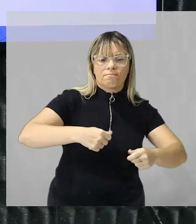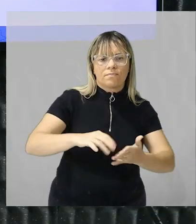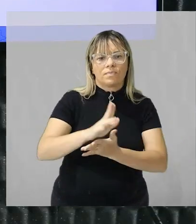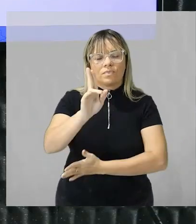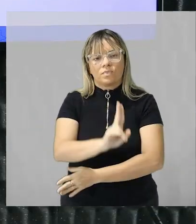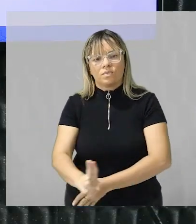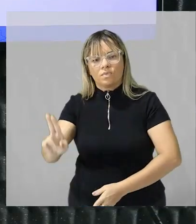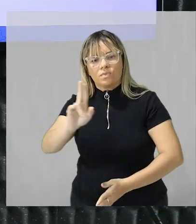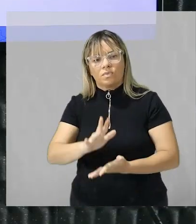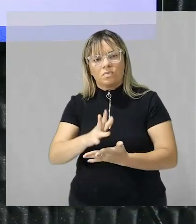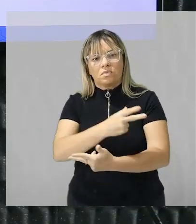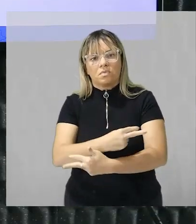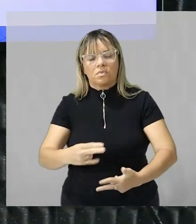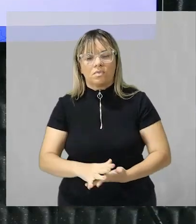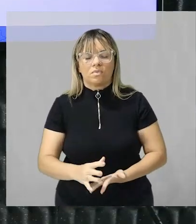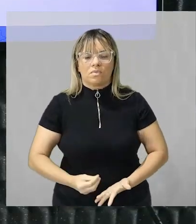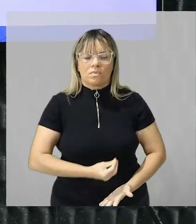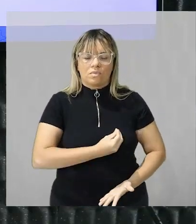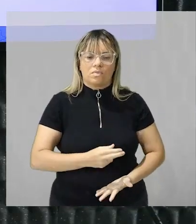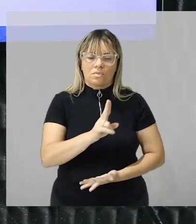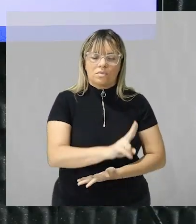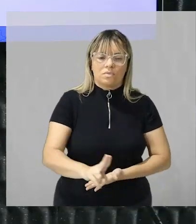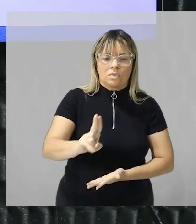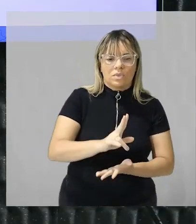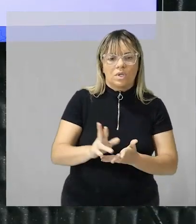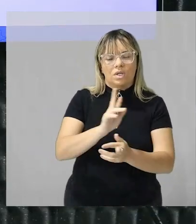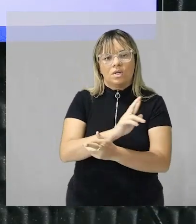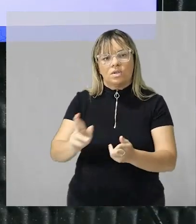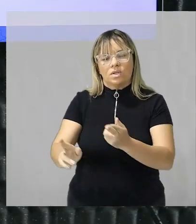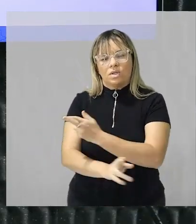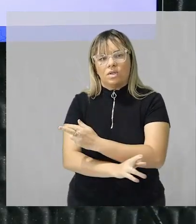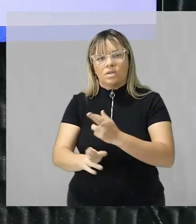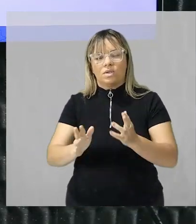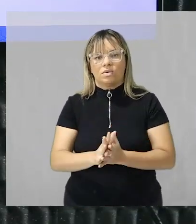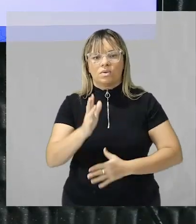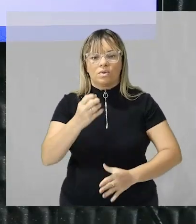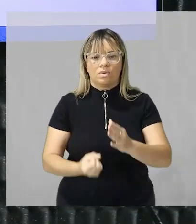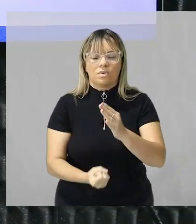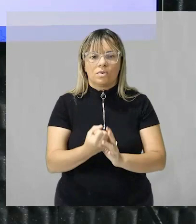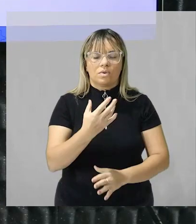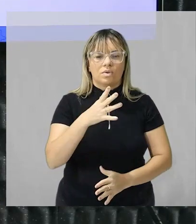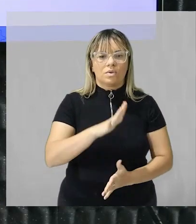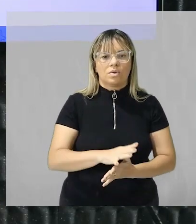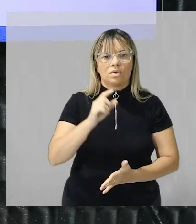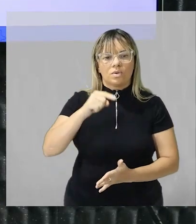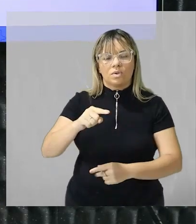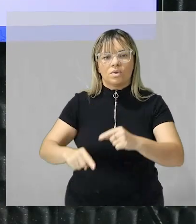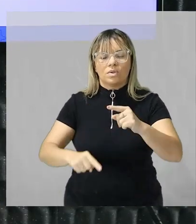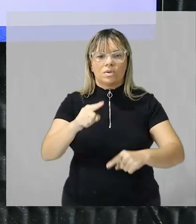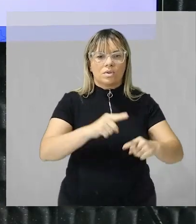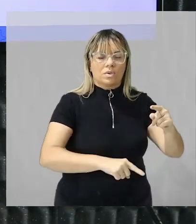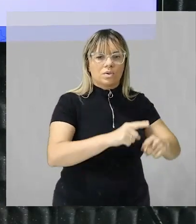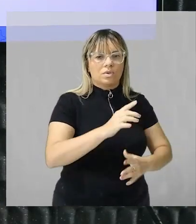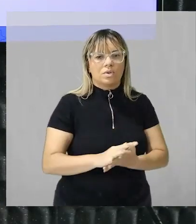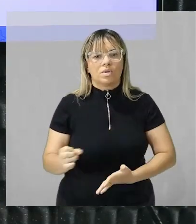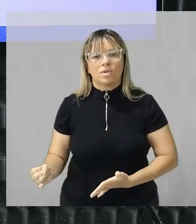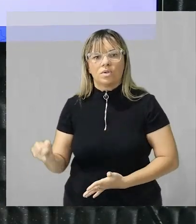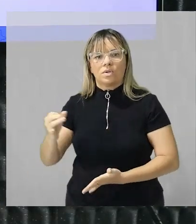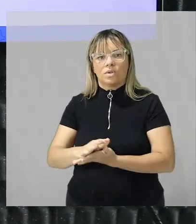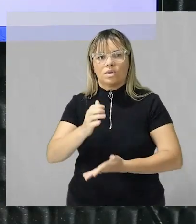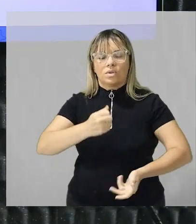utiliza organismos vivos que estão envolvidos na produção de produtos de importância